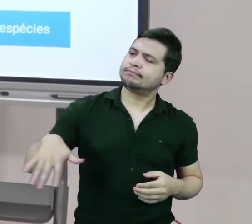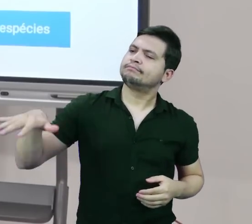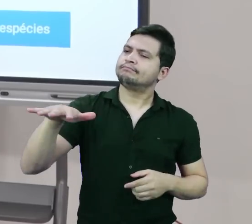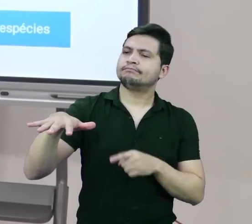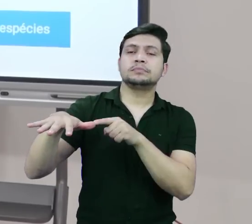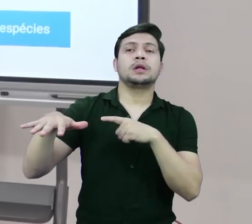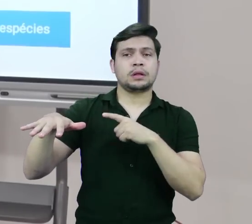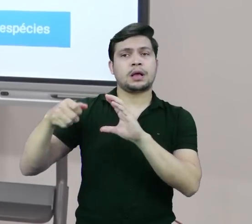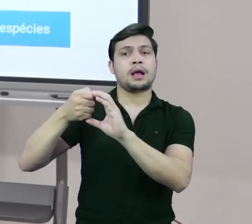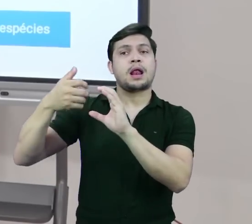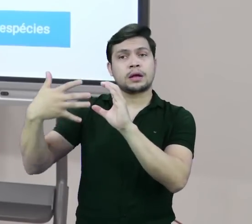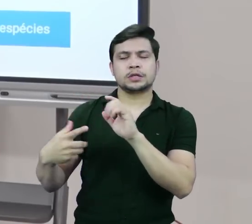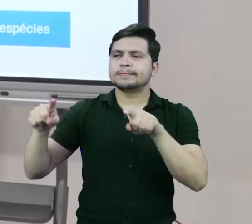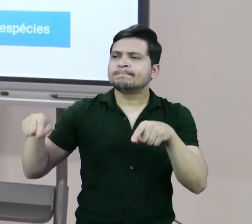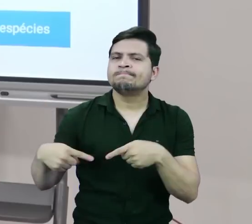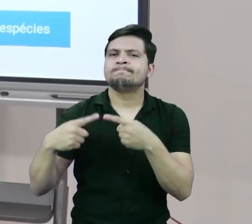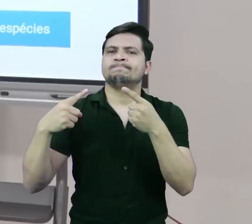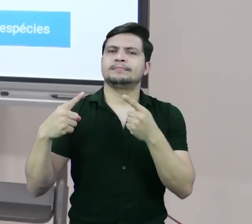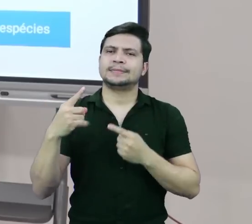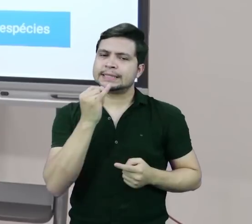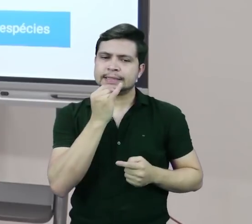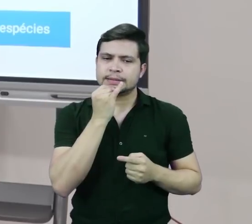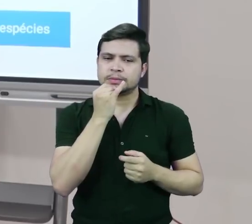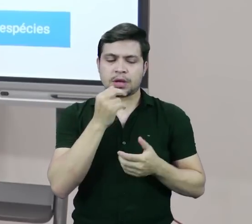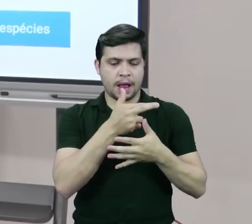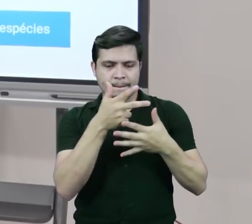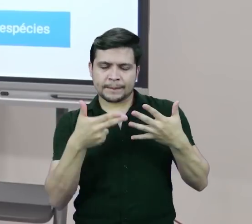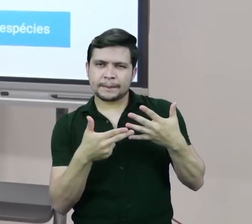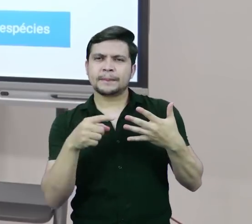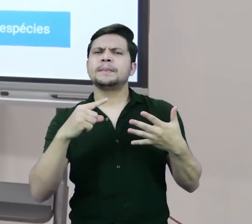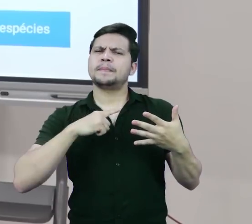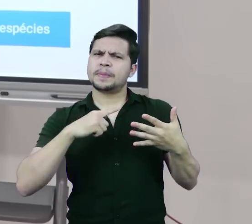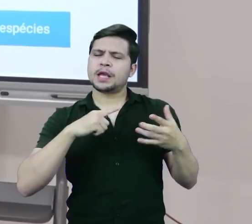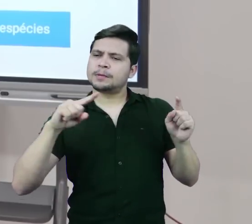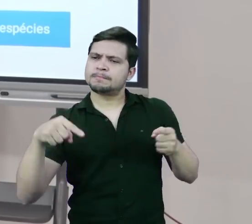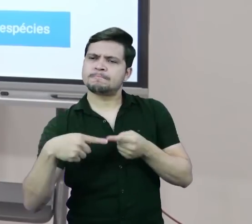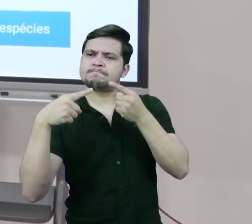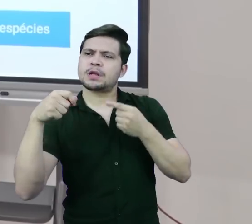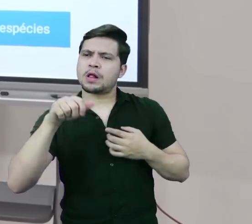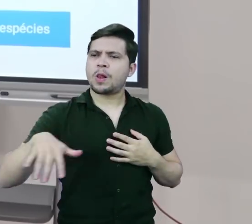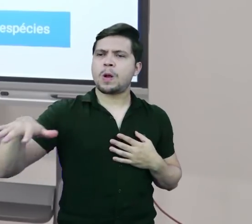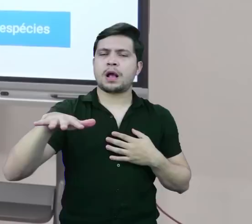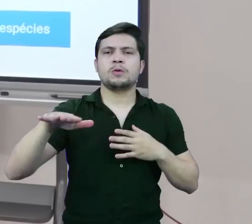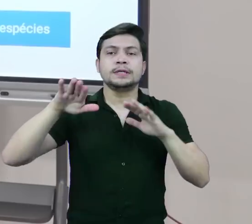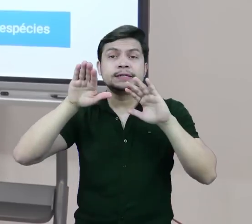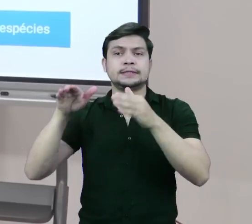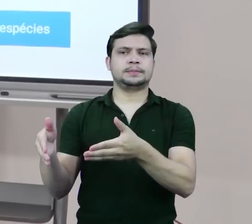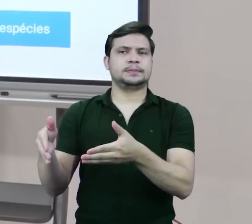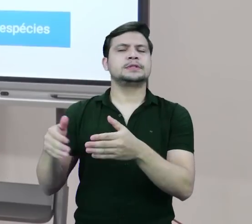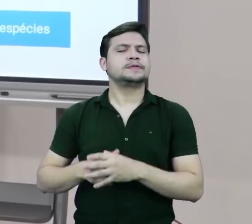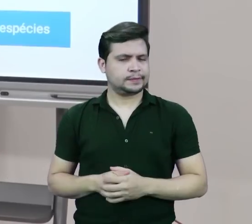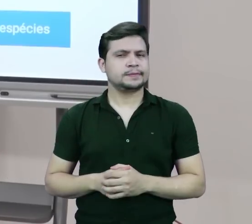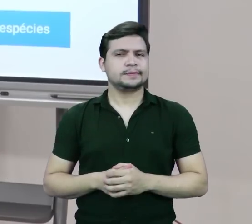formas físicas e bióticas. Então as espécies, elas têm um habitat específico, né? Elas vivem em um ambiente